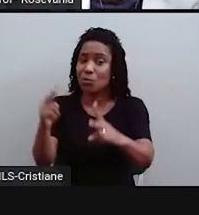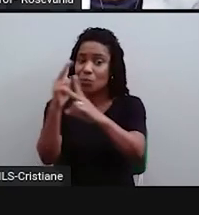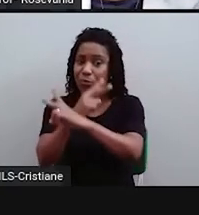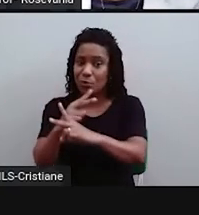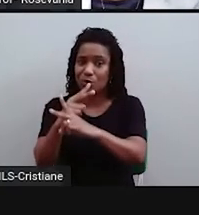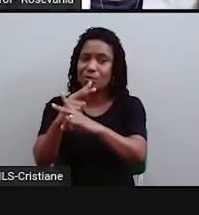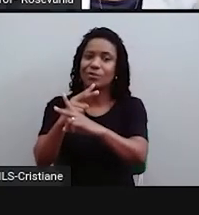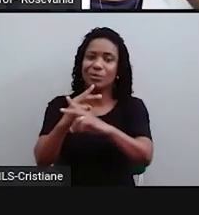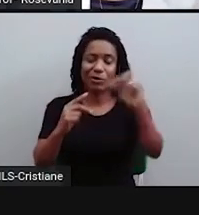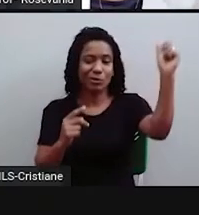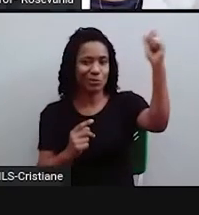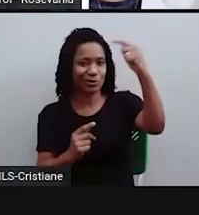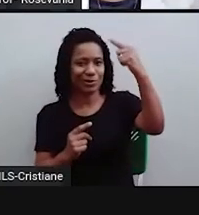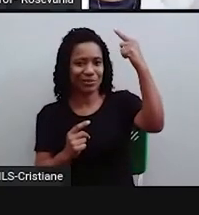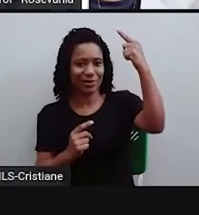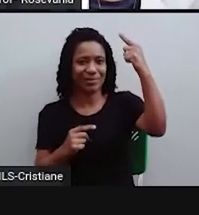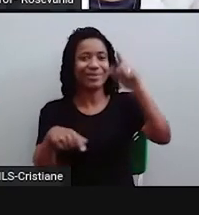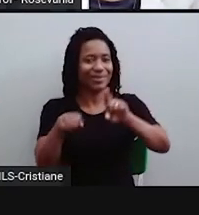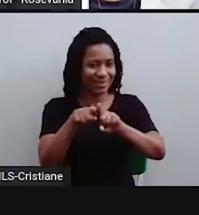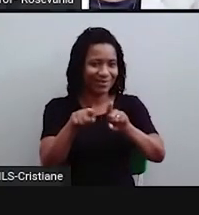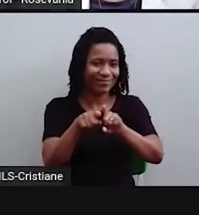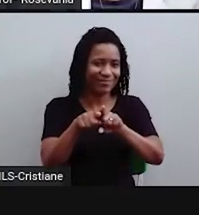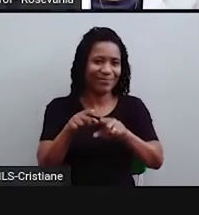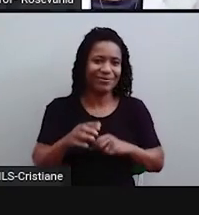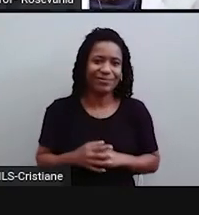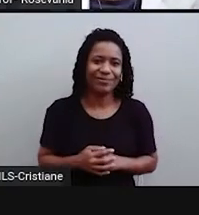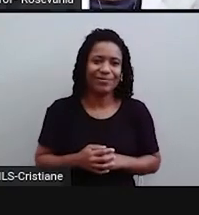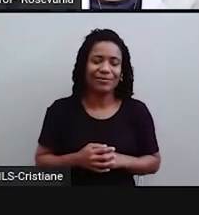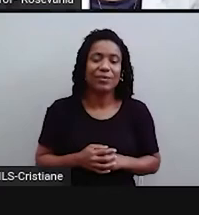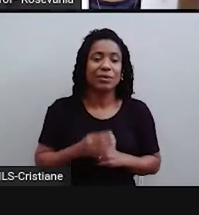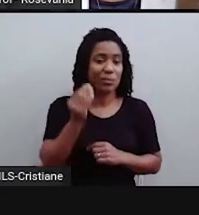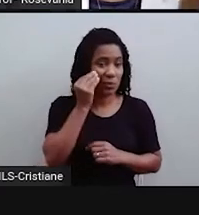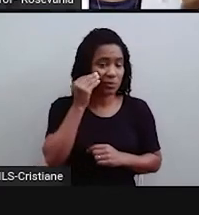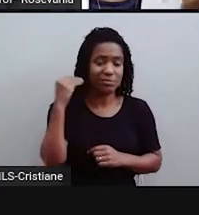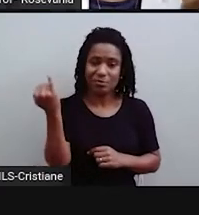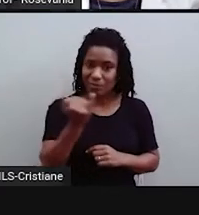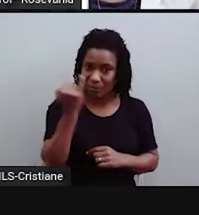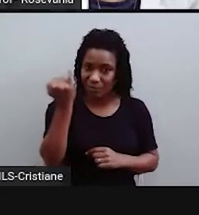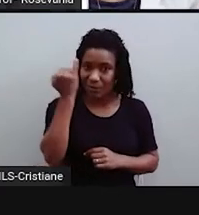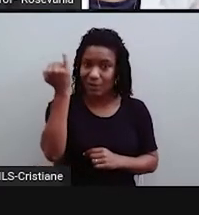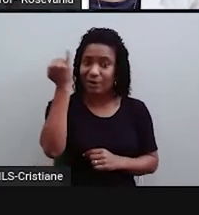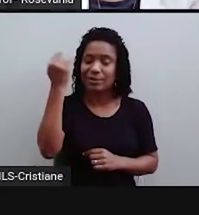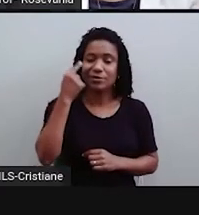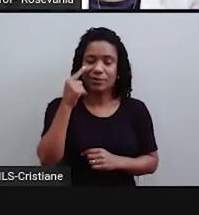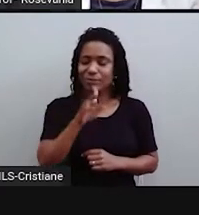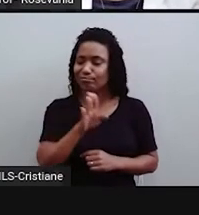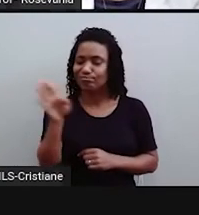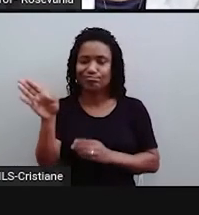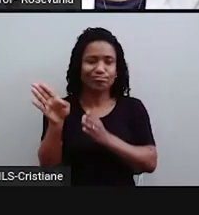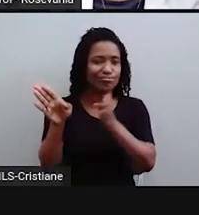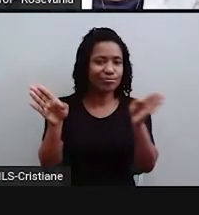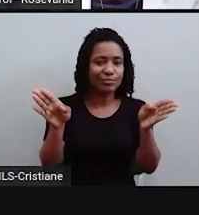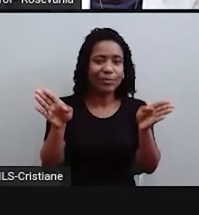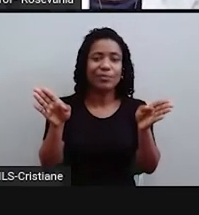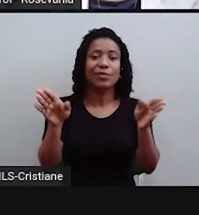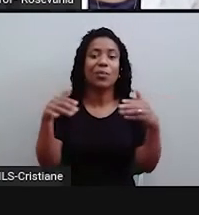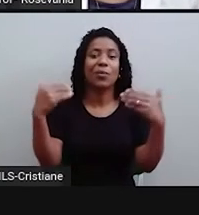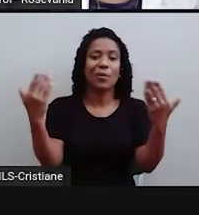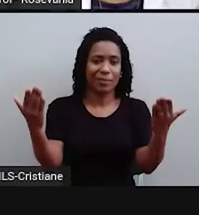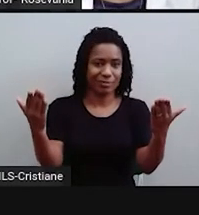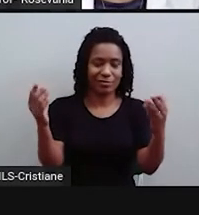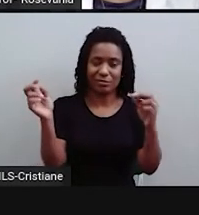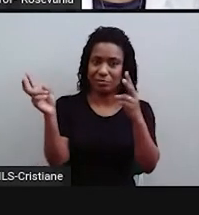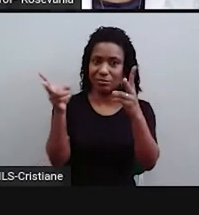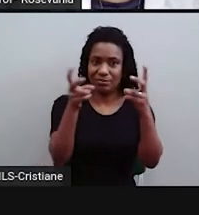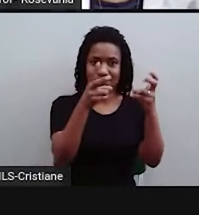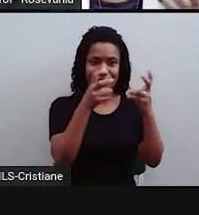estudou em outras aulas, falando, né, dos mapinhas, que essa preocupação realmente ela já é bastante antiga. E aí a